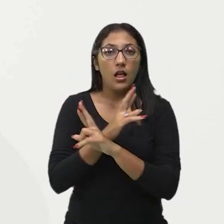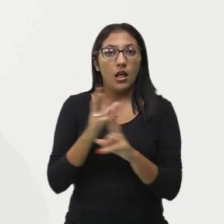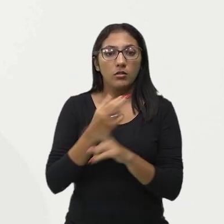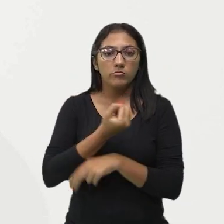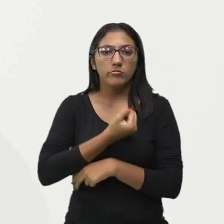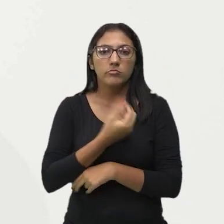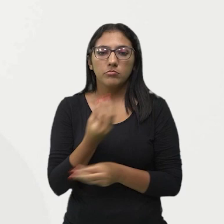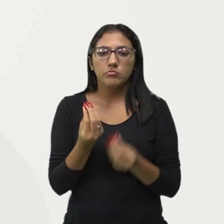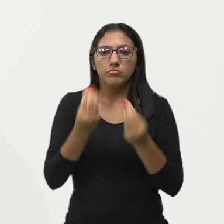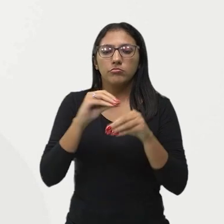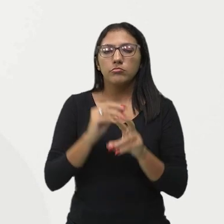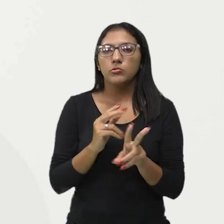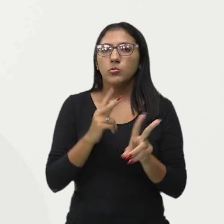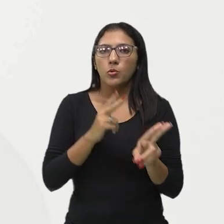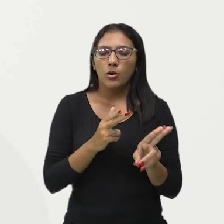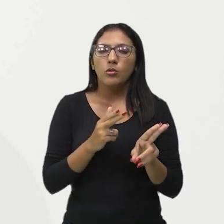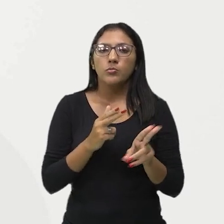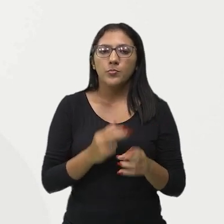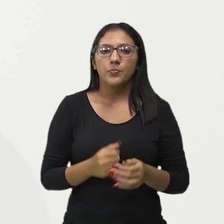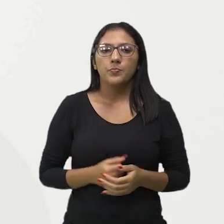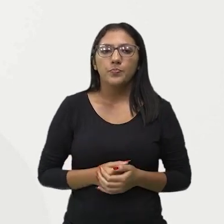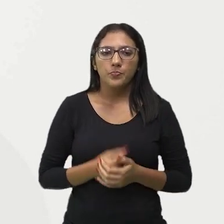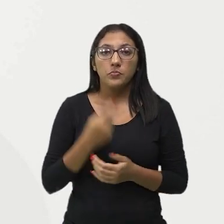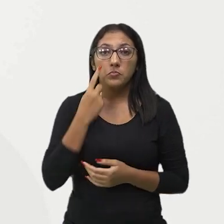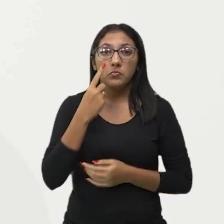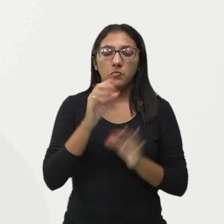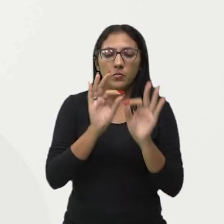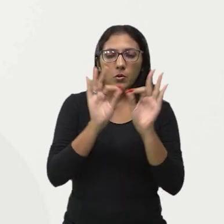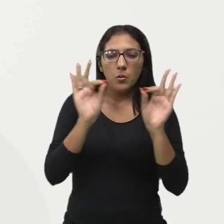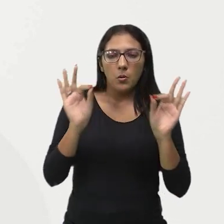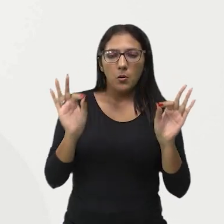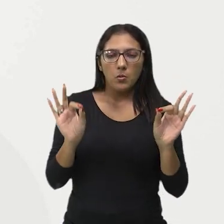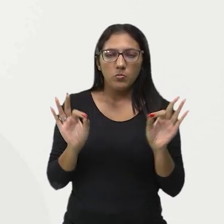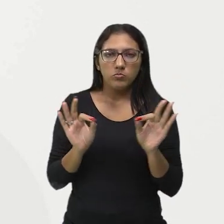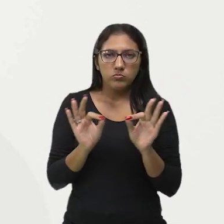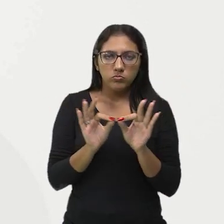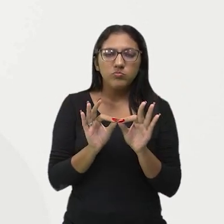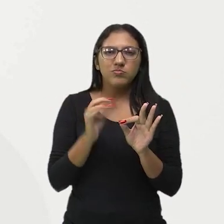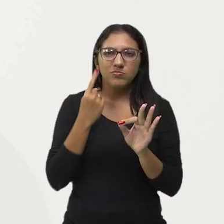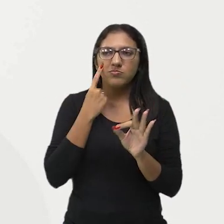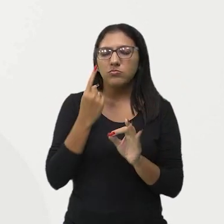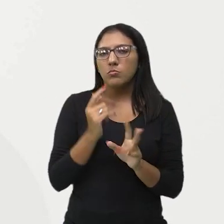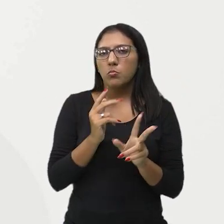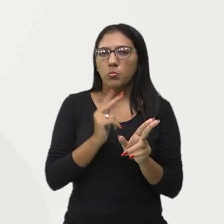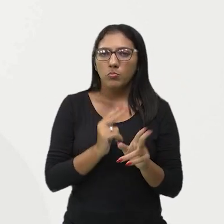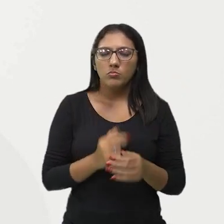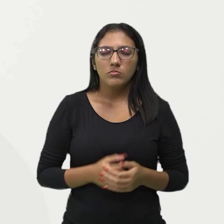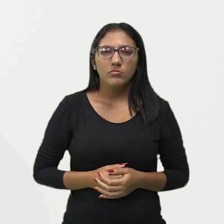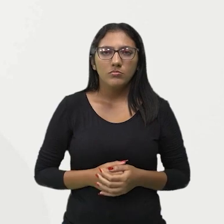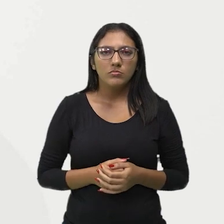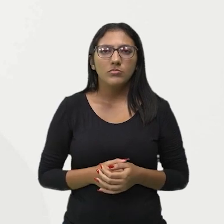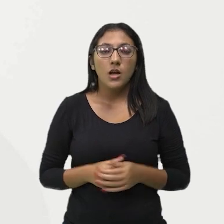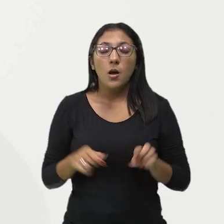origem até o centro da circunferência. Mas tem uma dica também muito legal que tu precisa